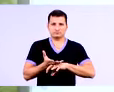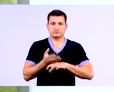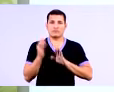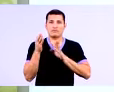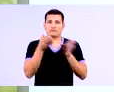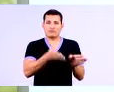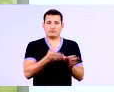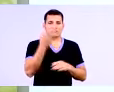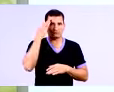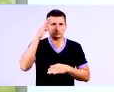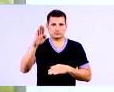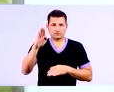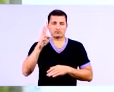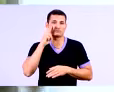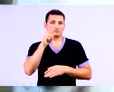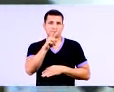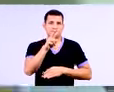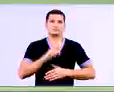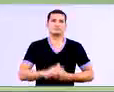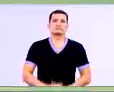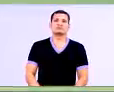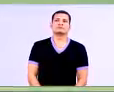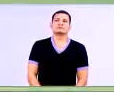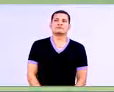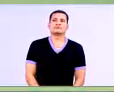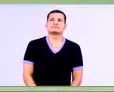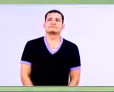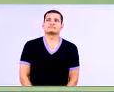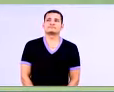principais são, vamos à lousa.